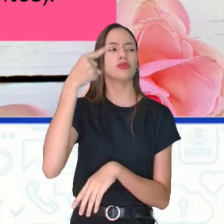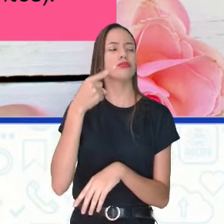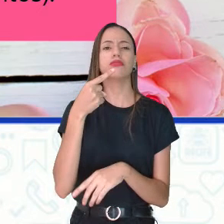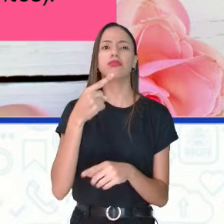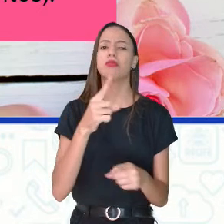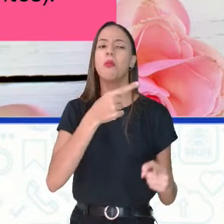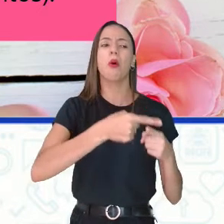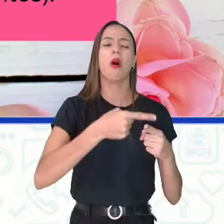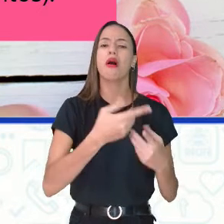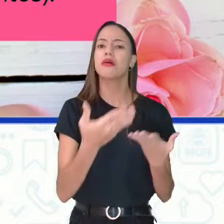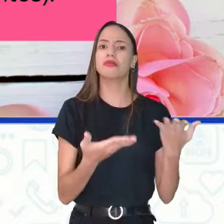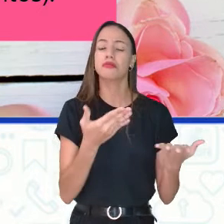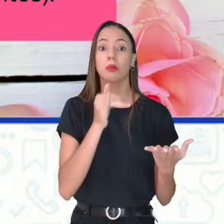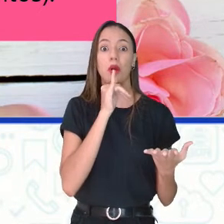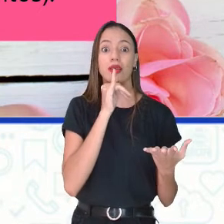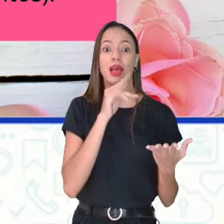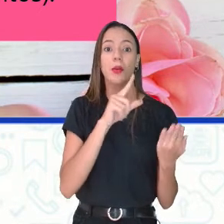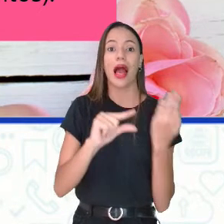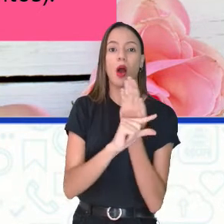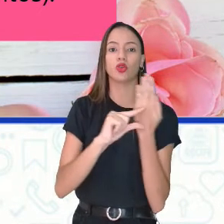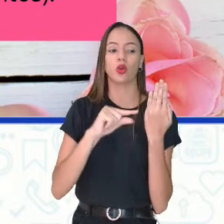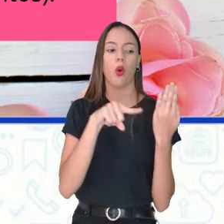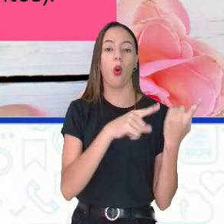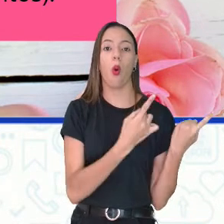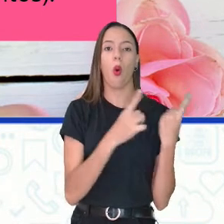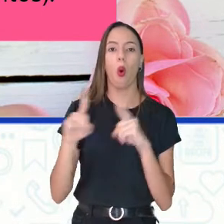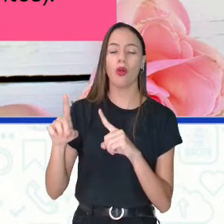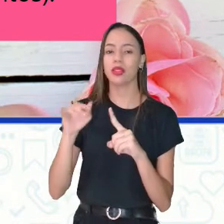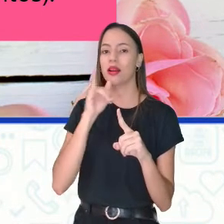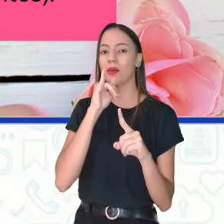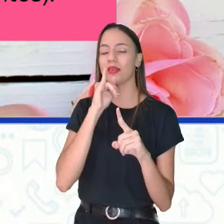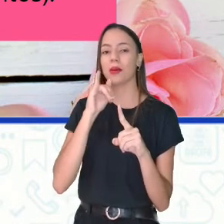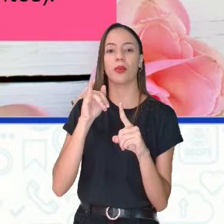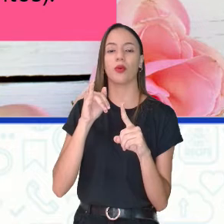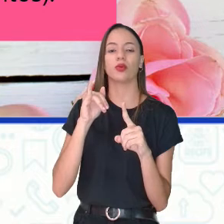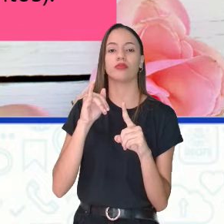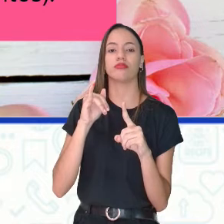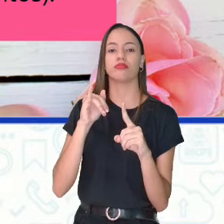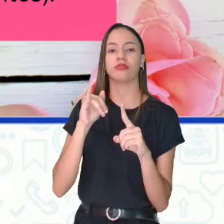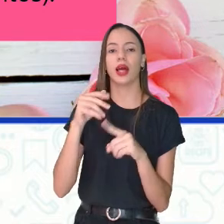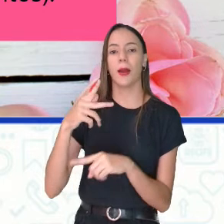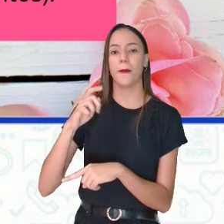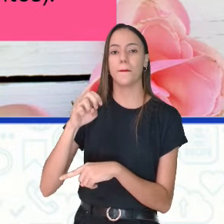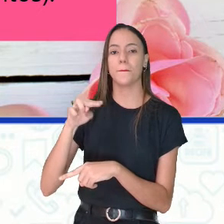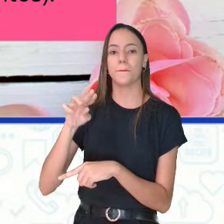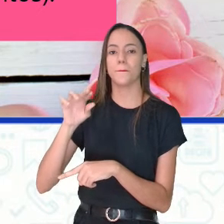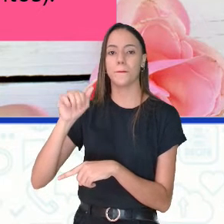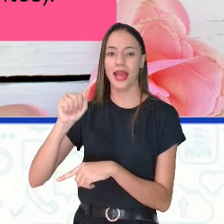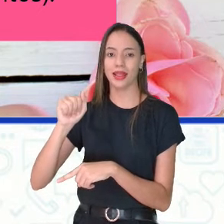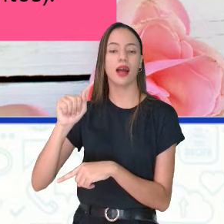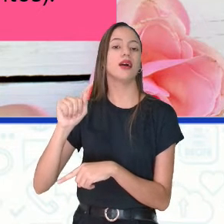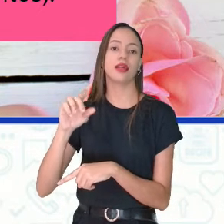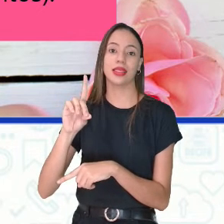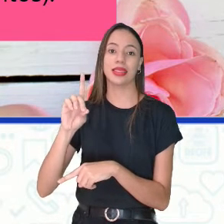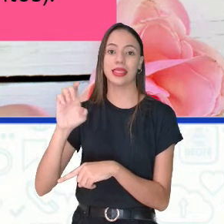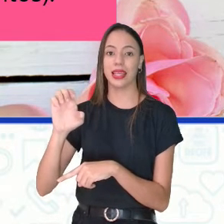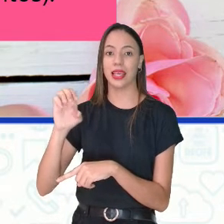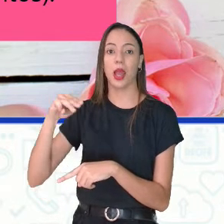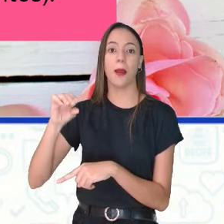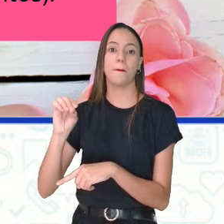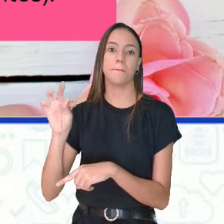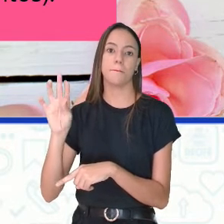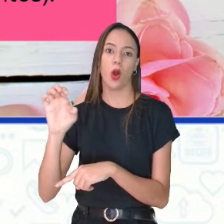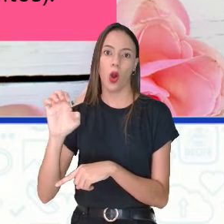não é? O autor é contra a pena de morte. Tese. Por quê? Argumento. A pessoa começa